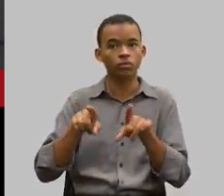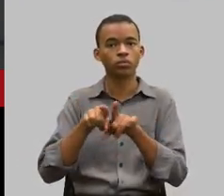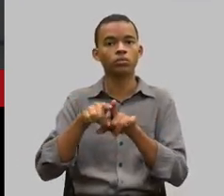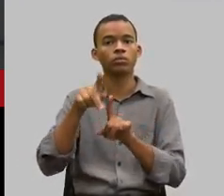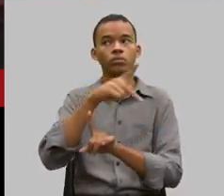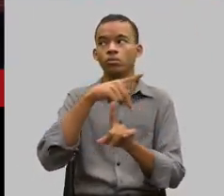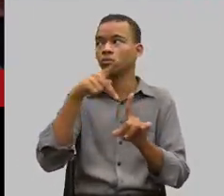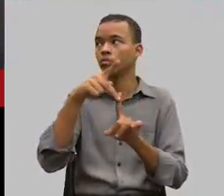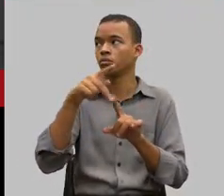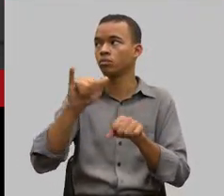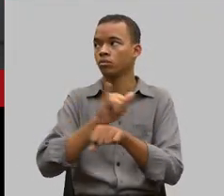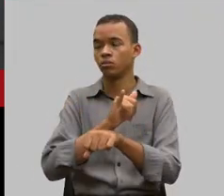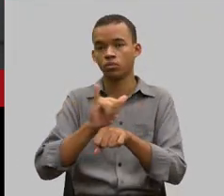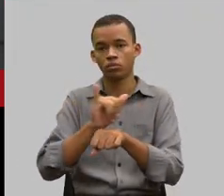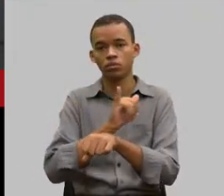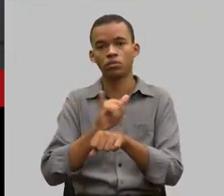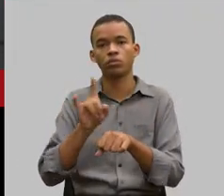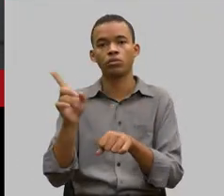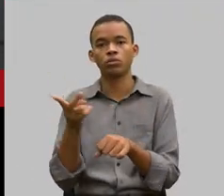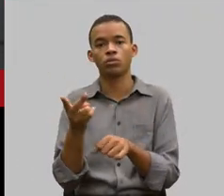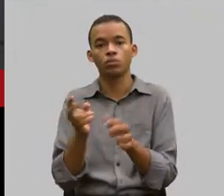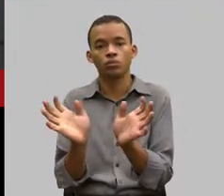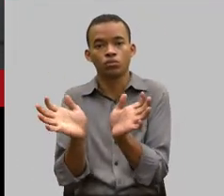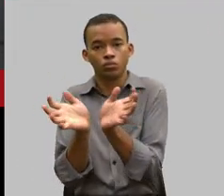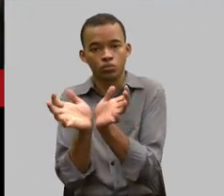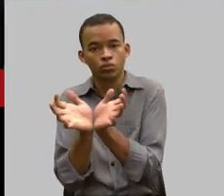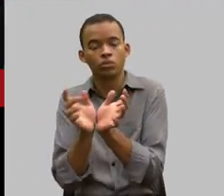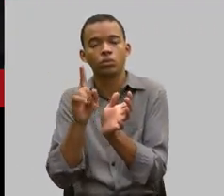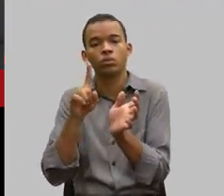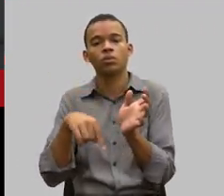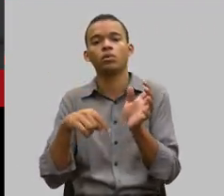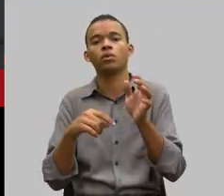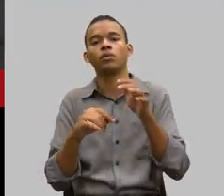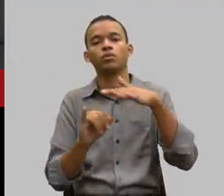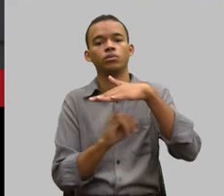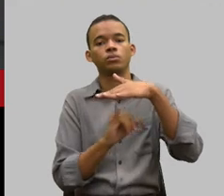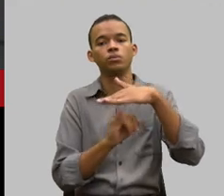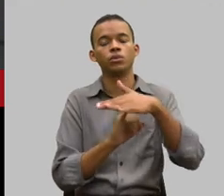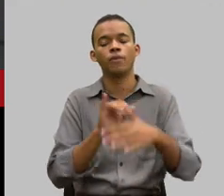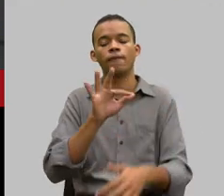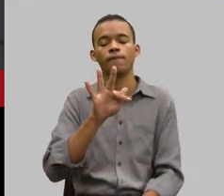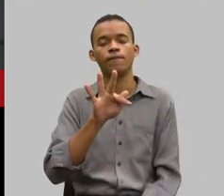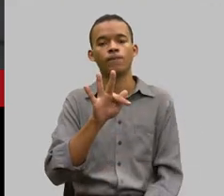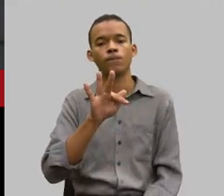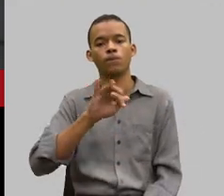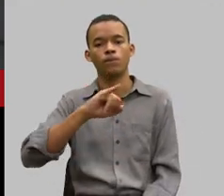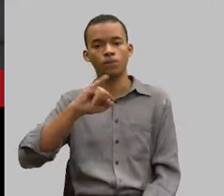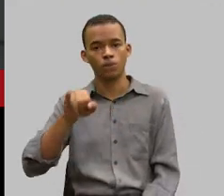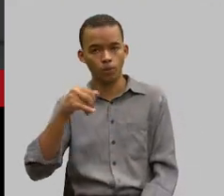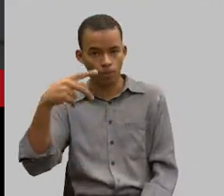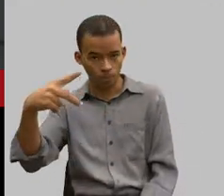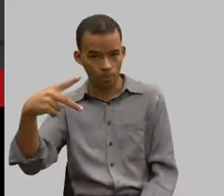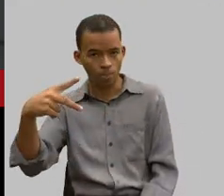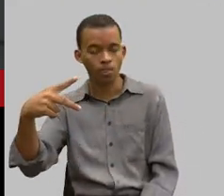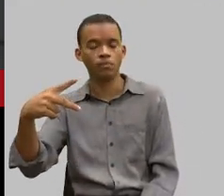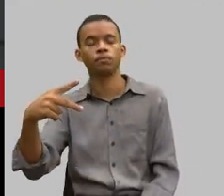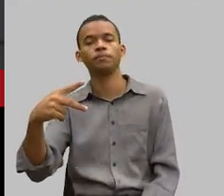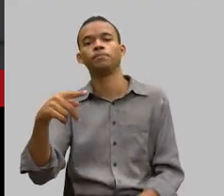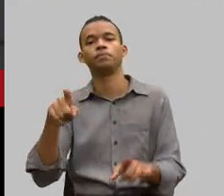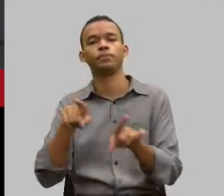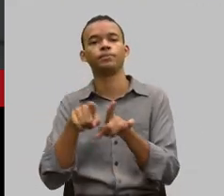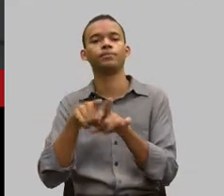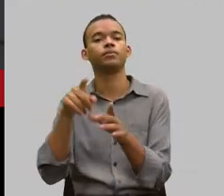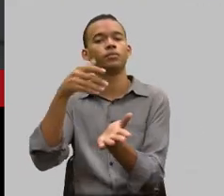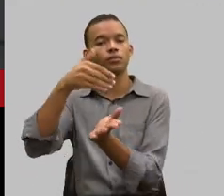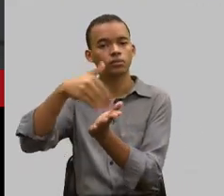parceria com a Fundação João Pinheiro acho que é uma boa citar também eo se liga na na na educação secretário agora ele